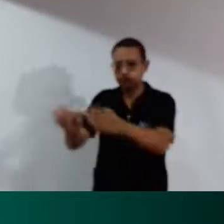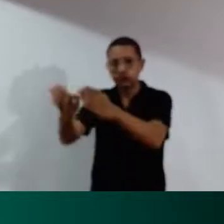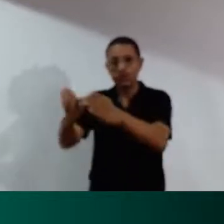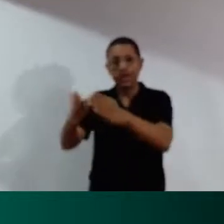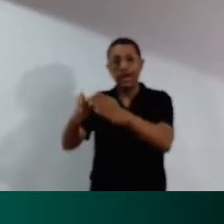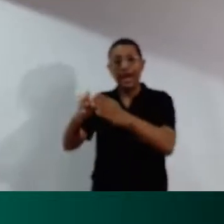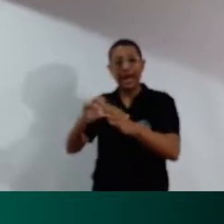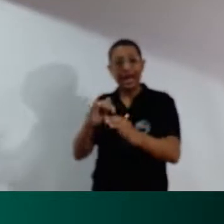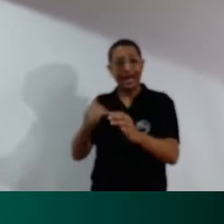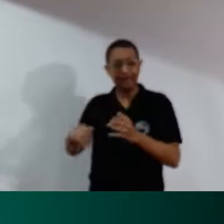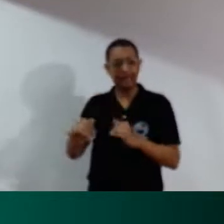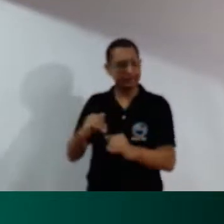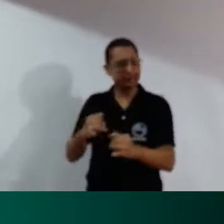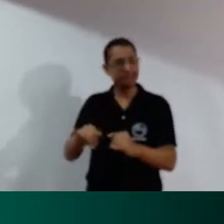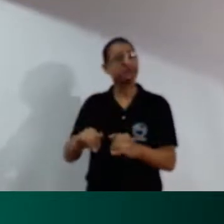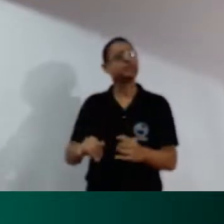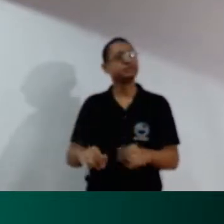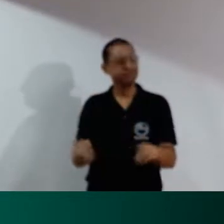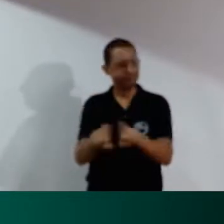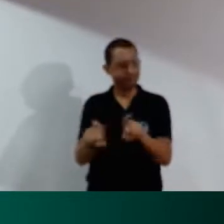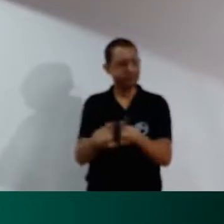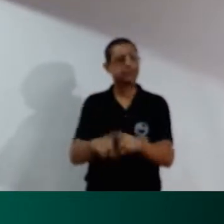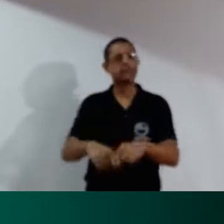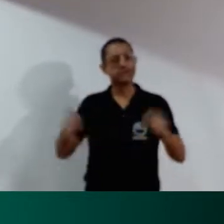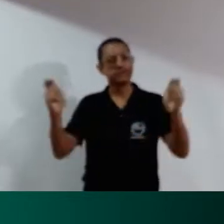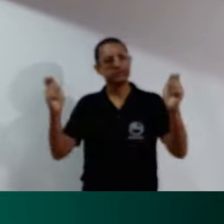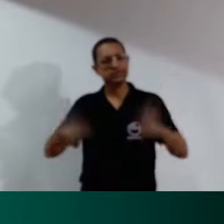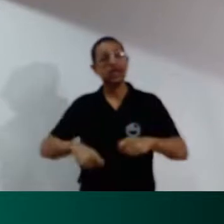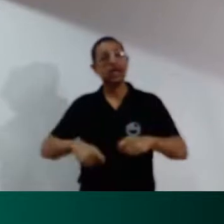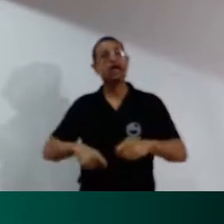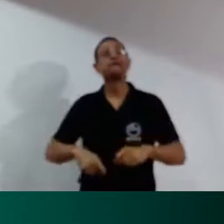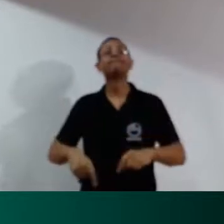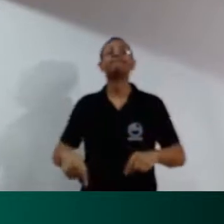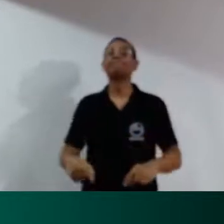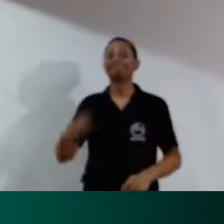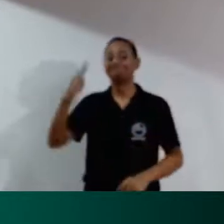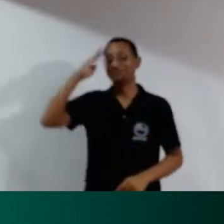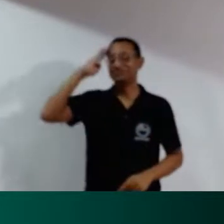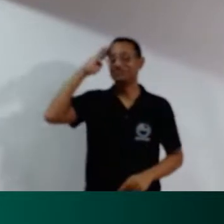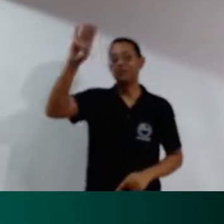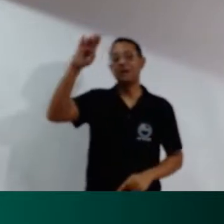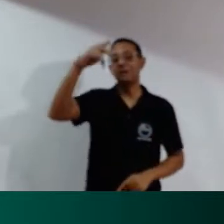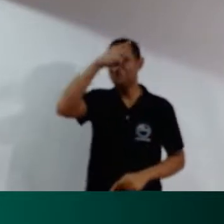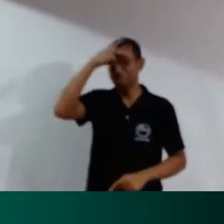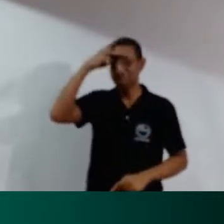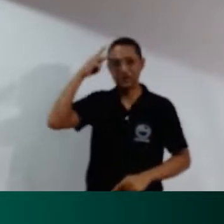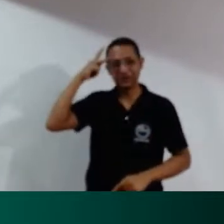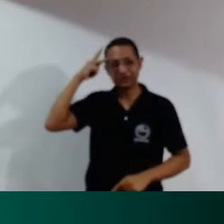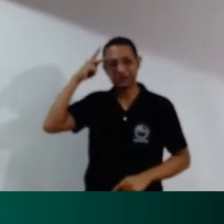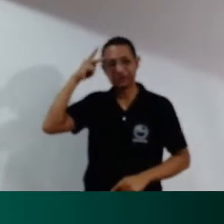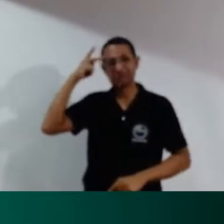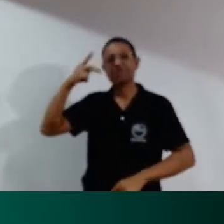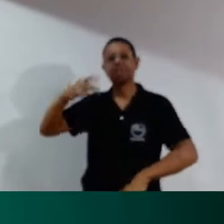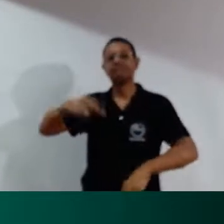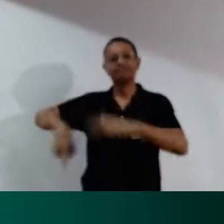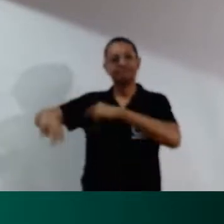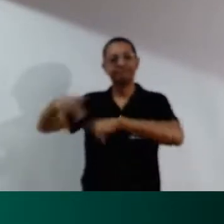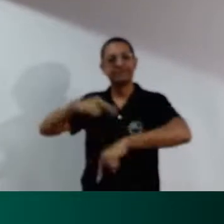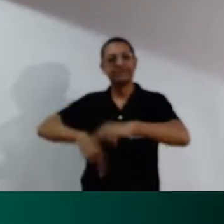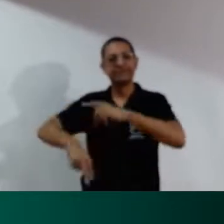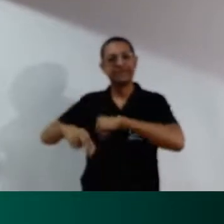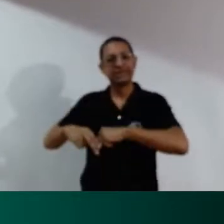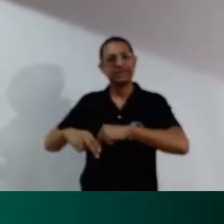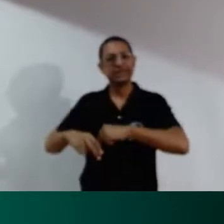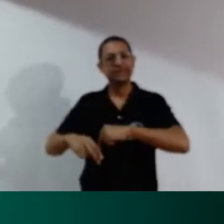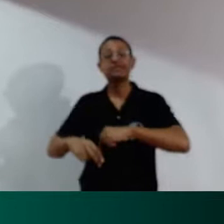energia que nós estamos discutindo com Vinícius e pode ir seres humanos e com certeza vão sair do IFCE e não